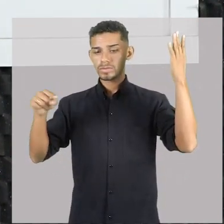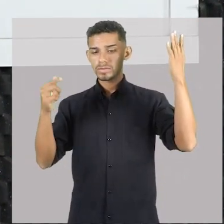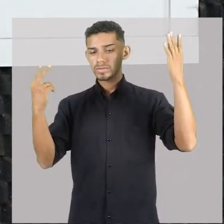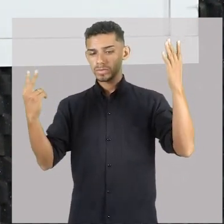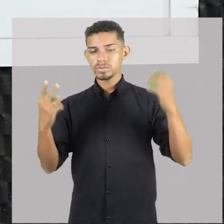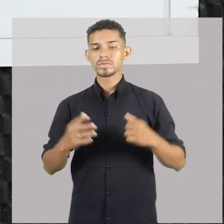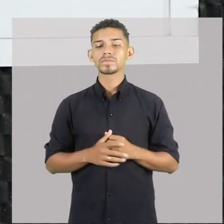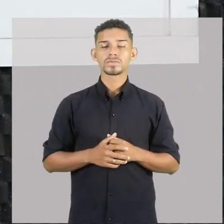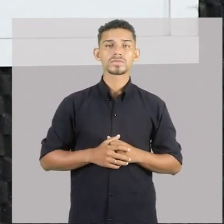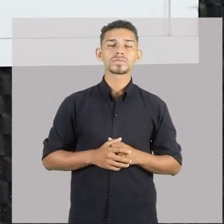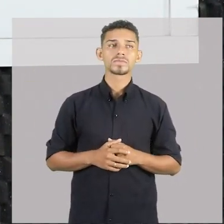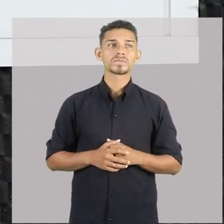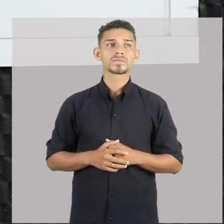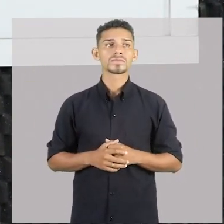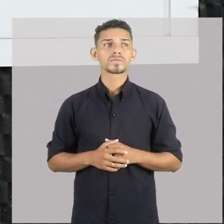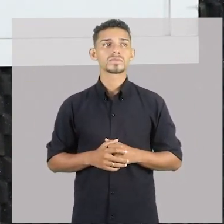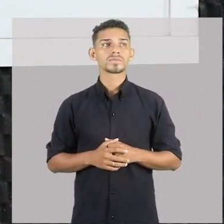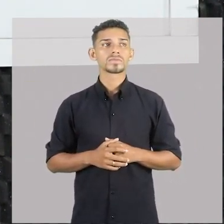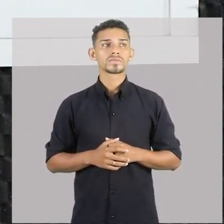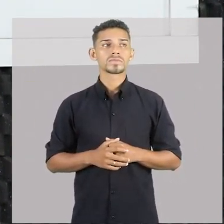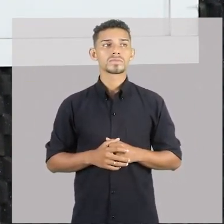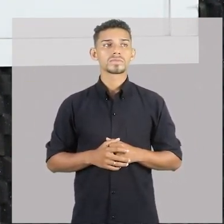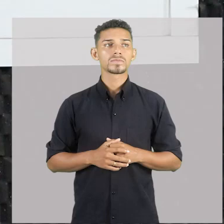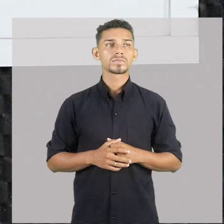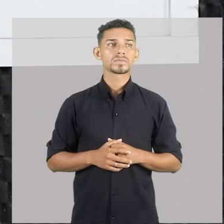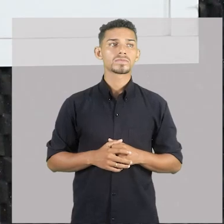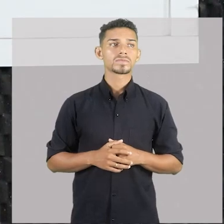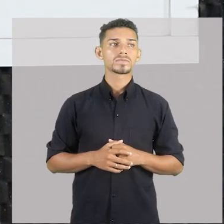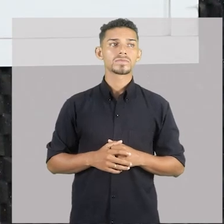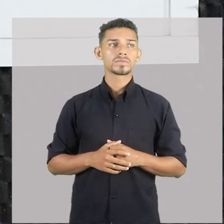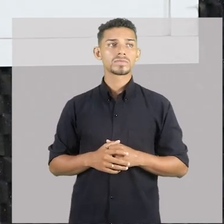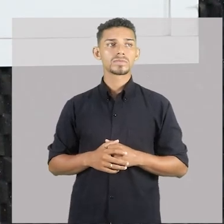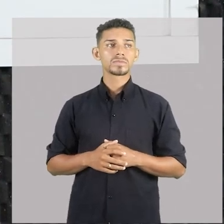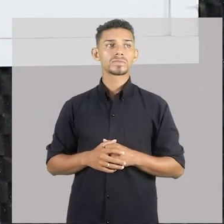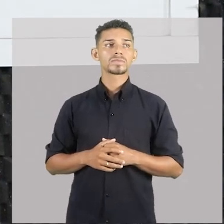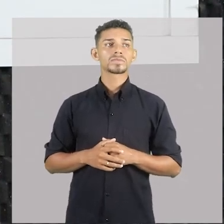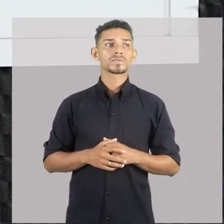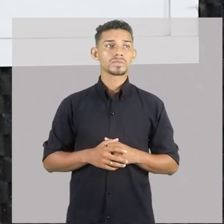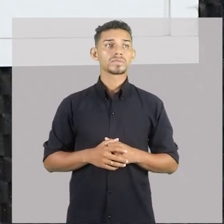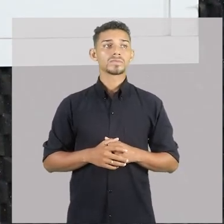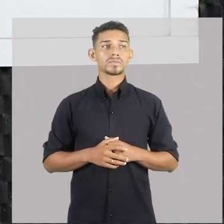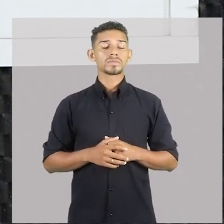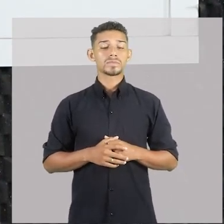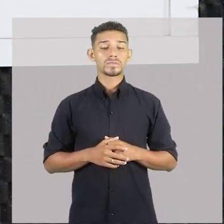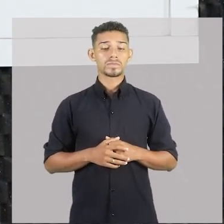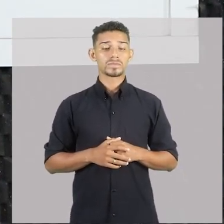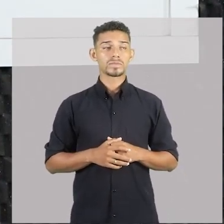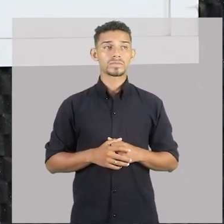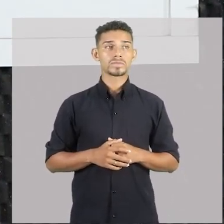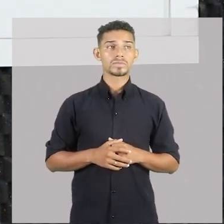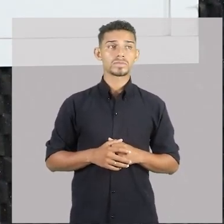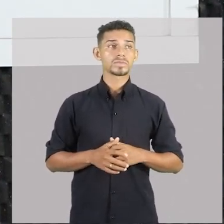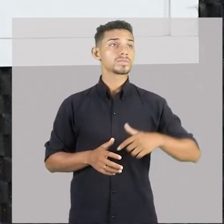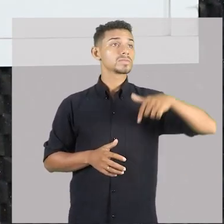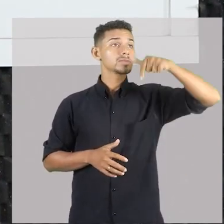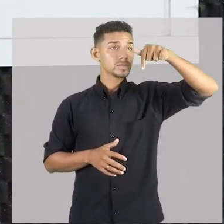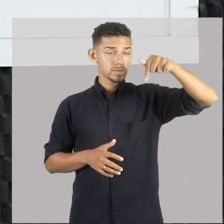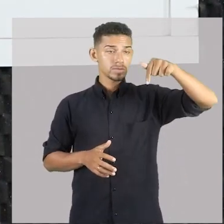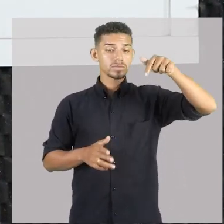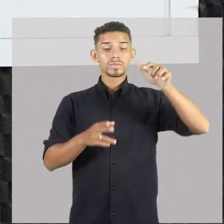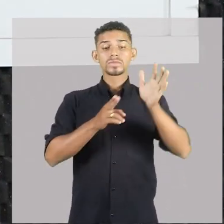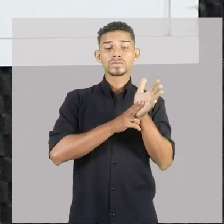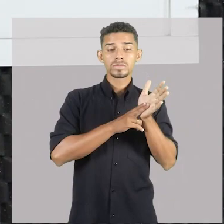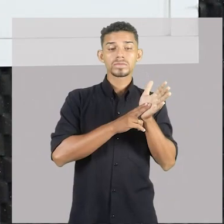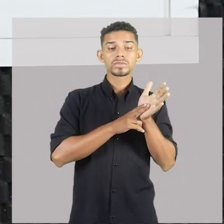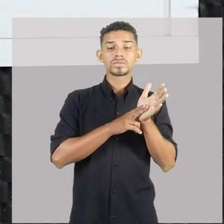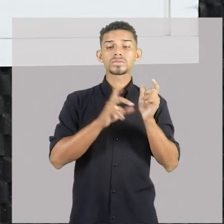gente. Beleza, ele deu que a carga elementar é 1,6 vezes 10 elevado a